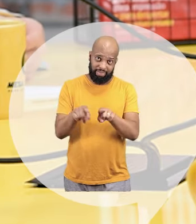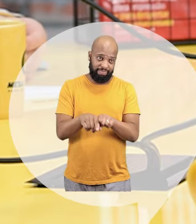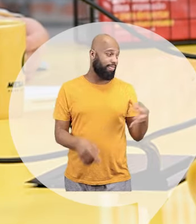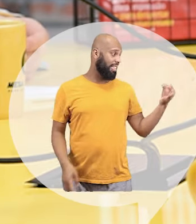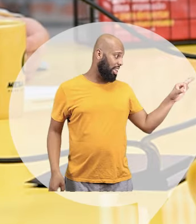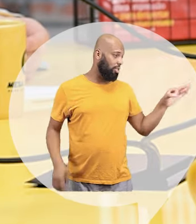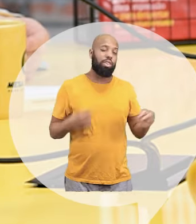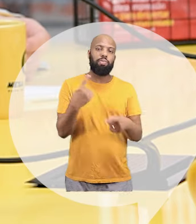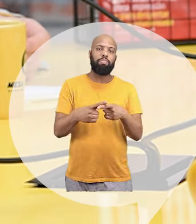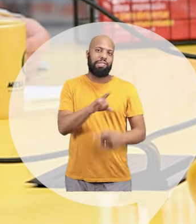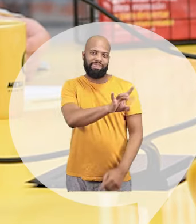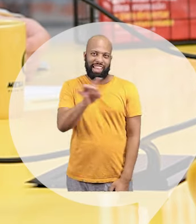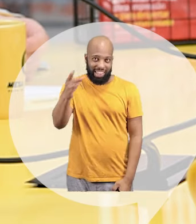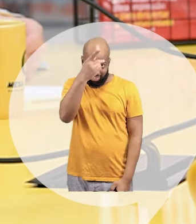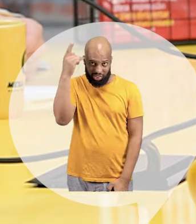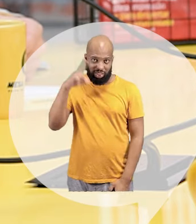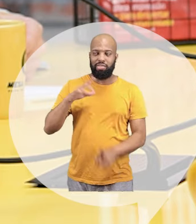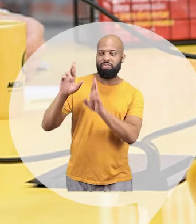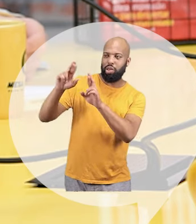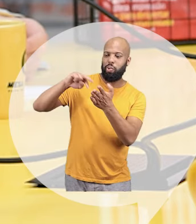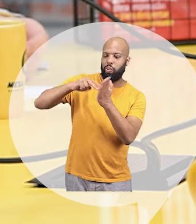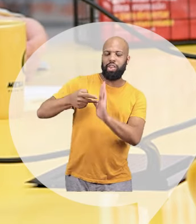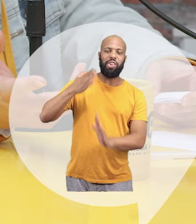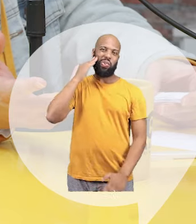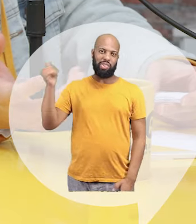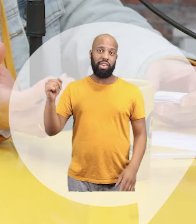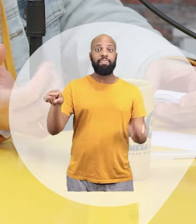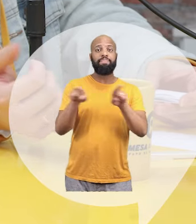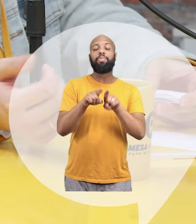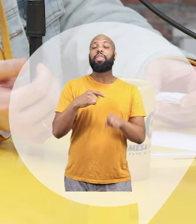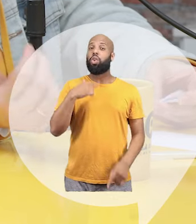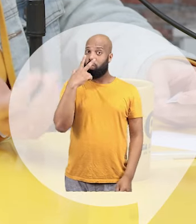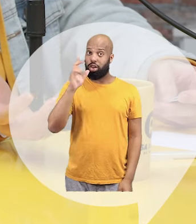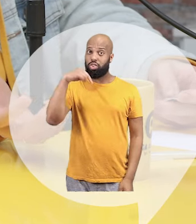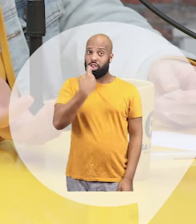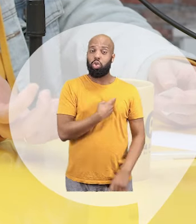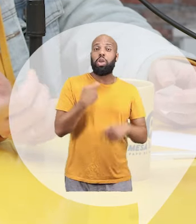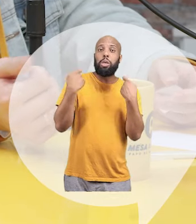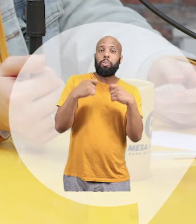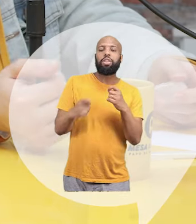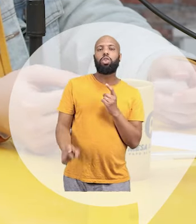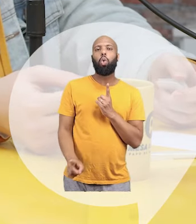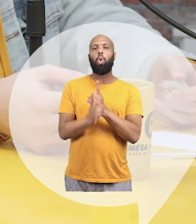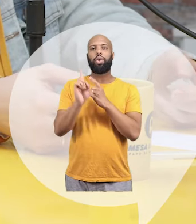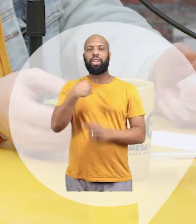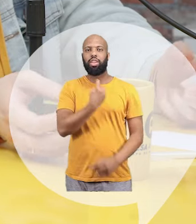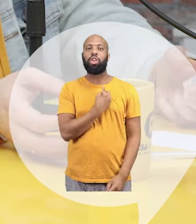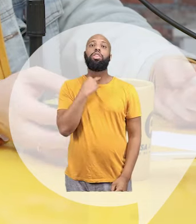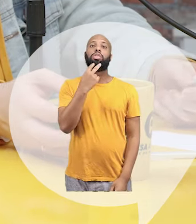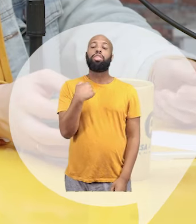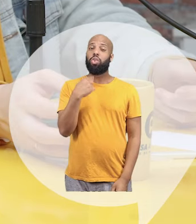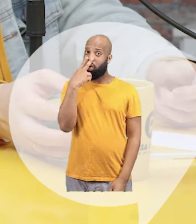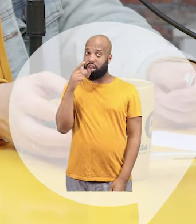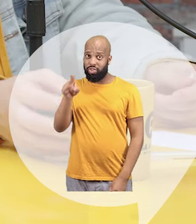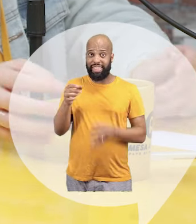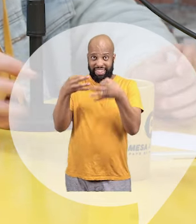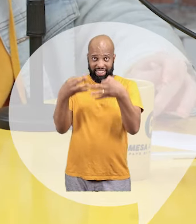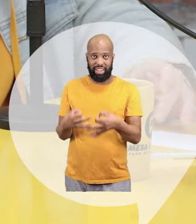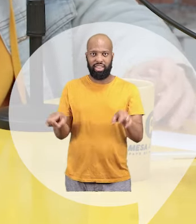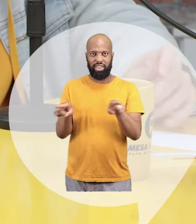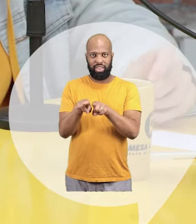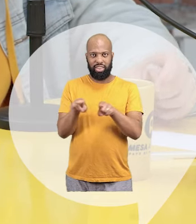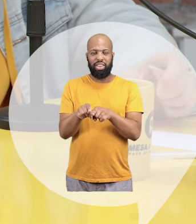também porque cada um tem uma expectativa do que vai ser sucesso e ao mesmo tempo que eu acho que a gente tem que encontrar a nossa voz e eu acho que